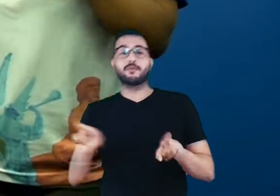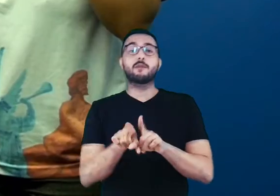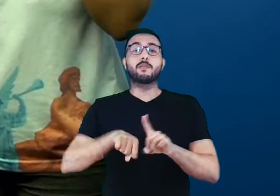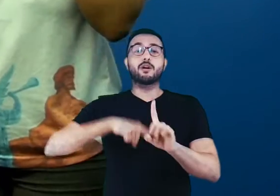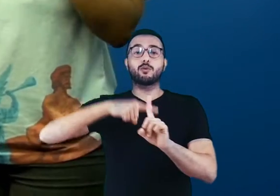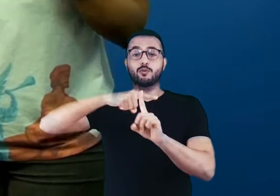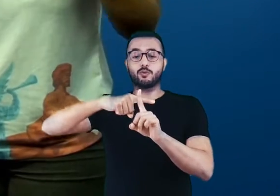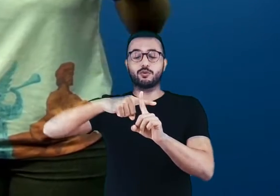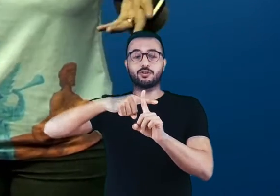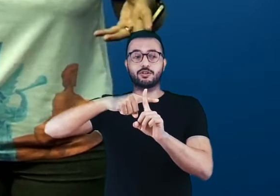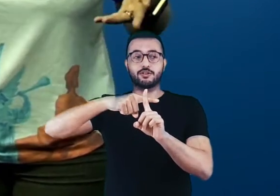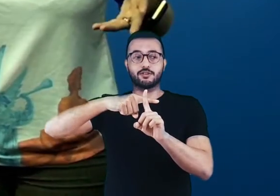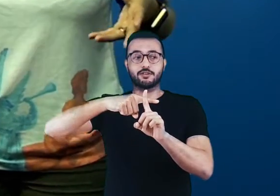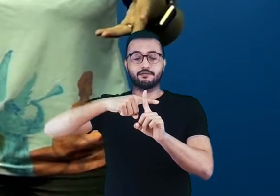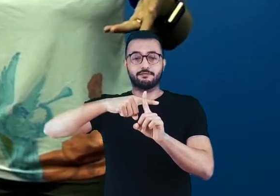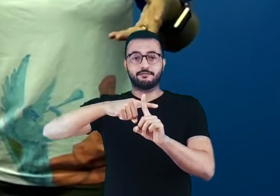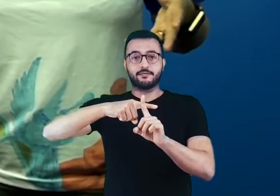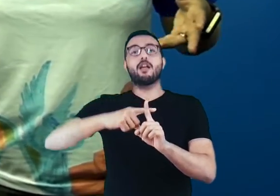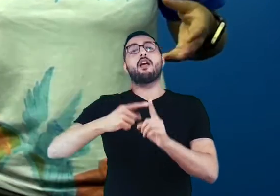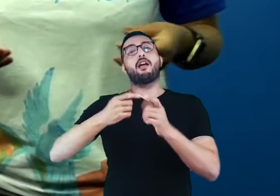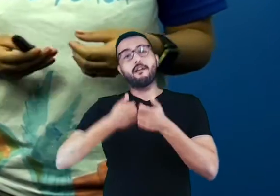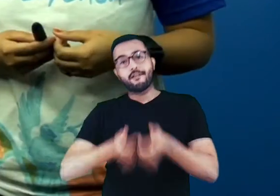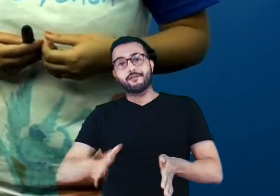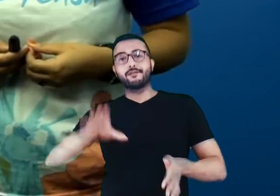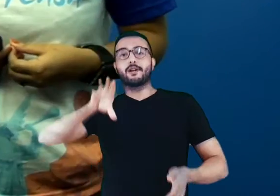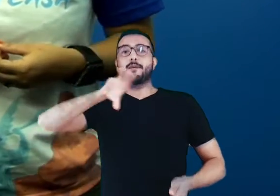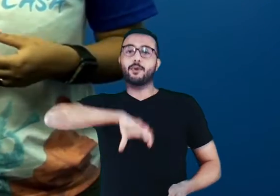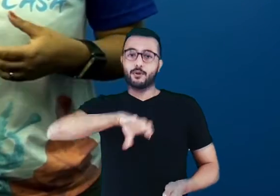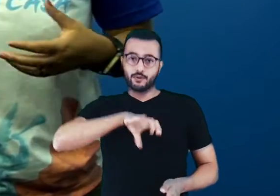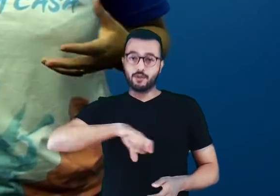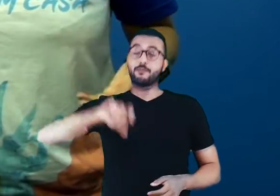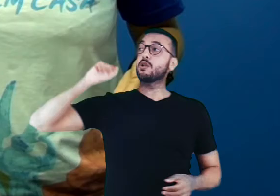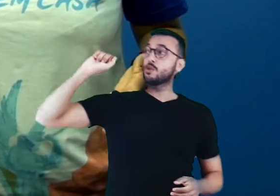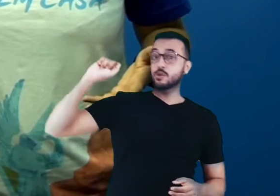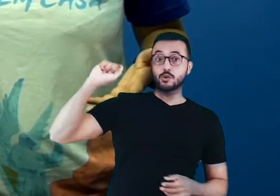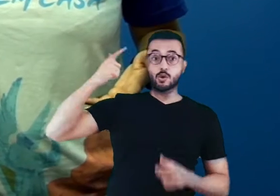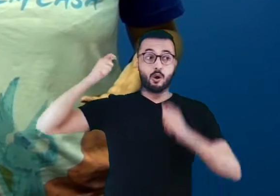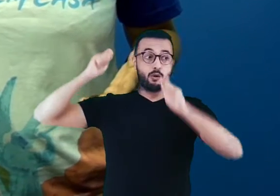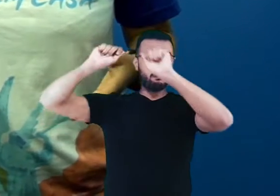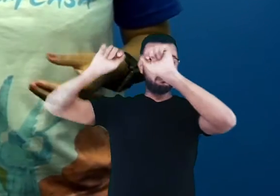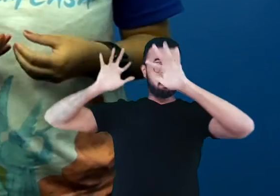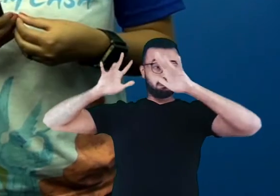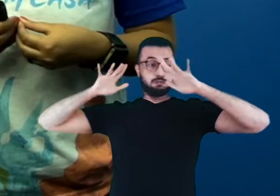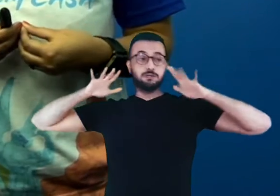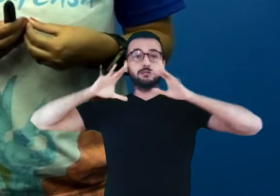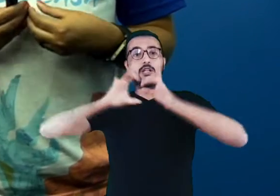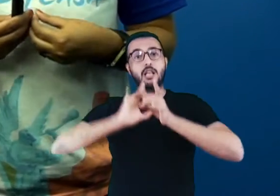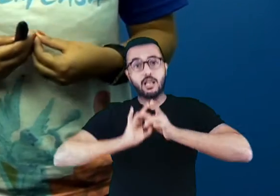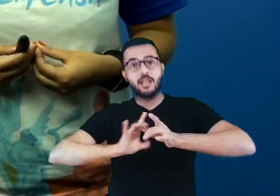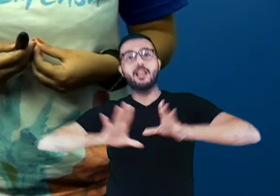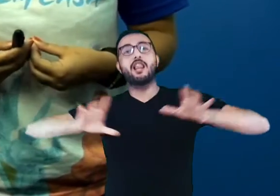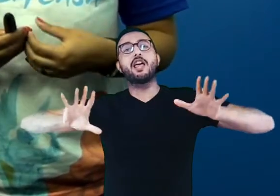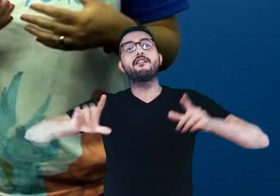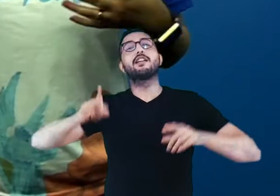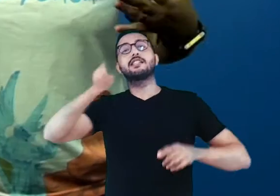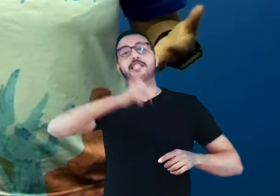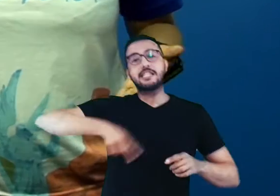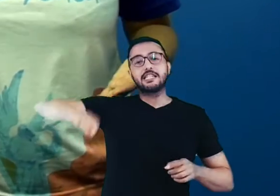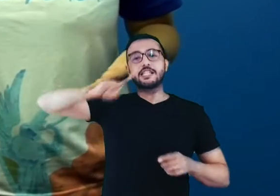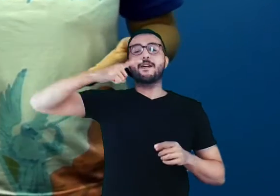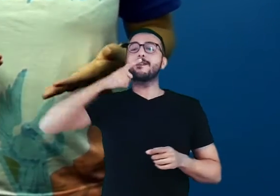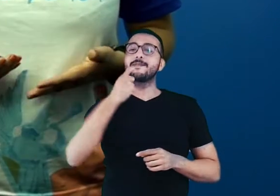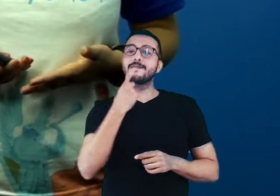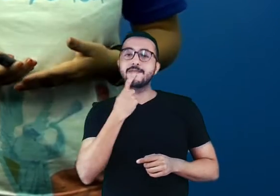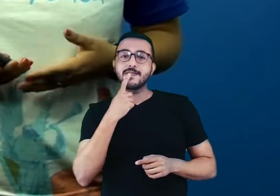cruz, a origem portuguesa. O sol, os raios de liberdade. O círculo vermelho,